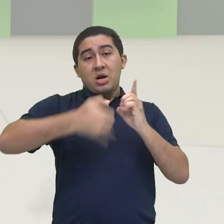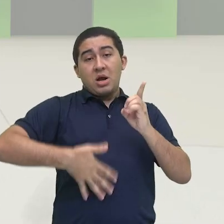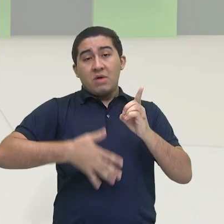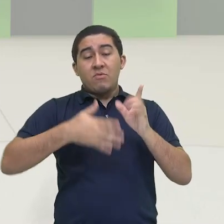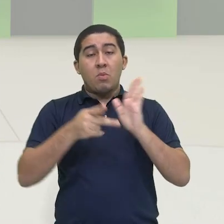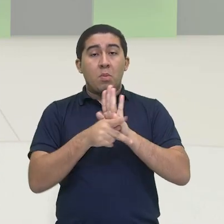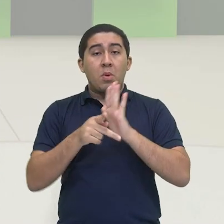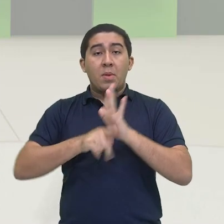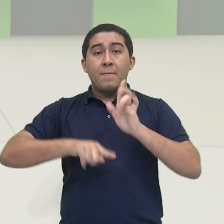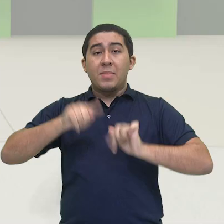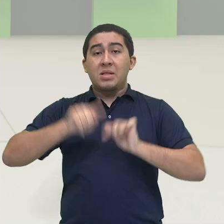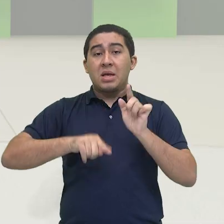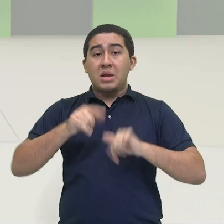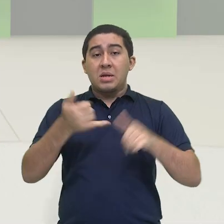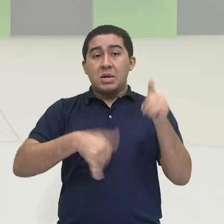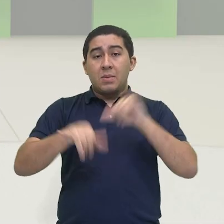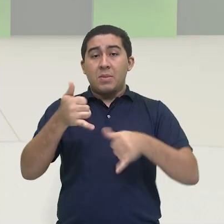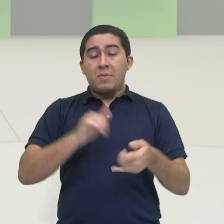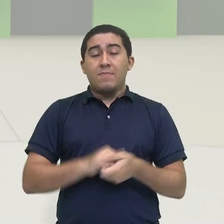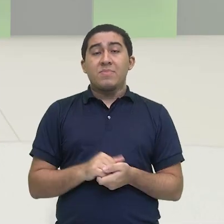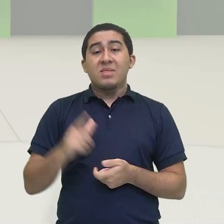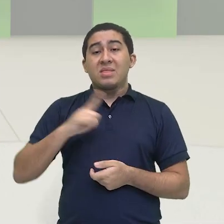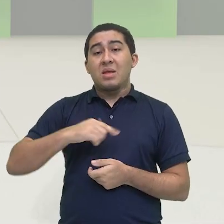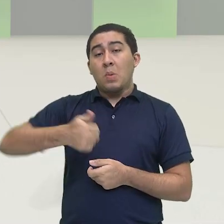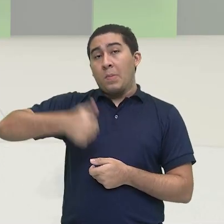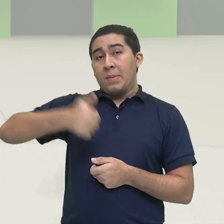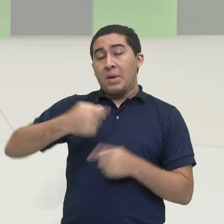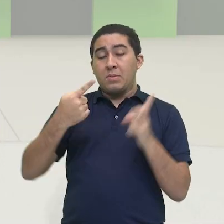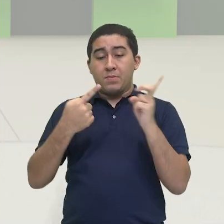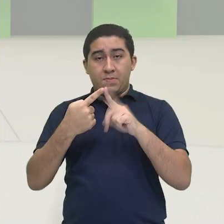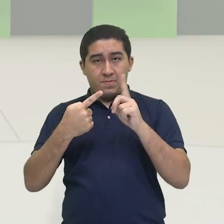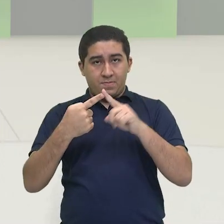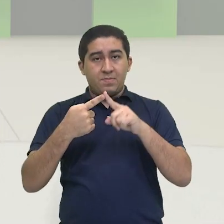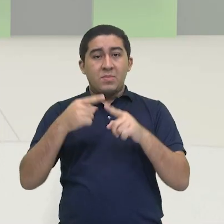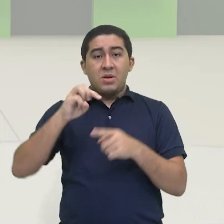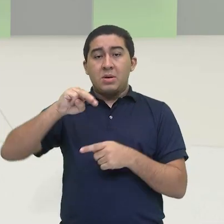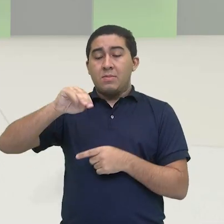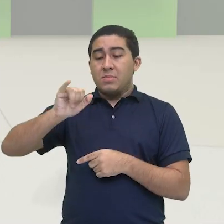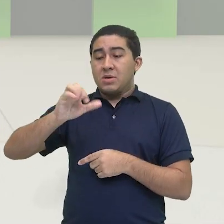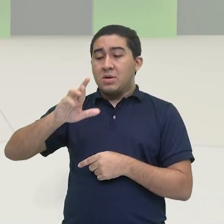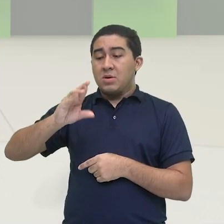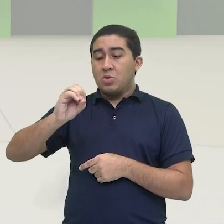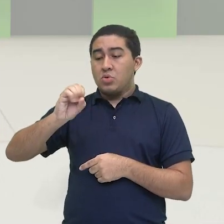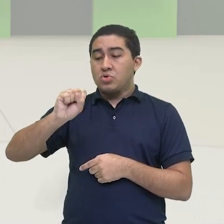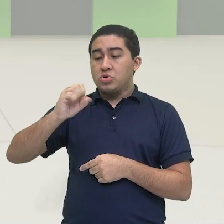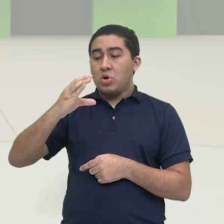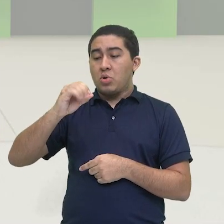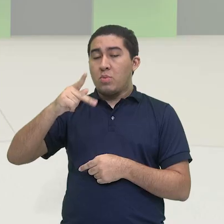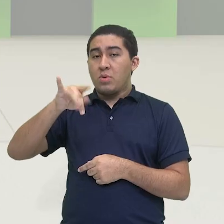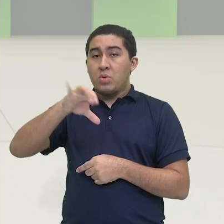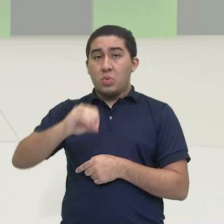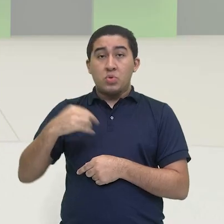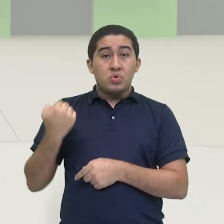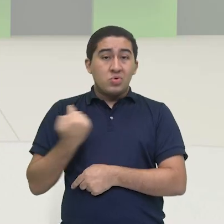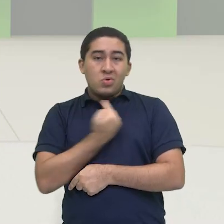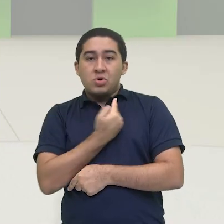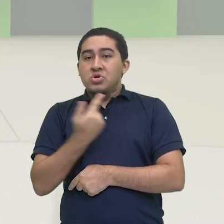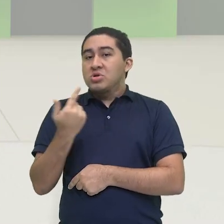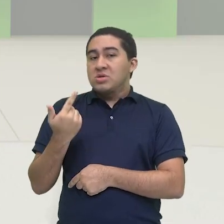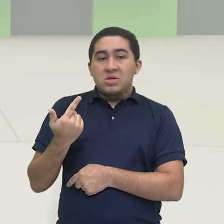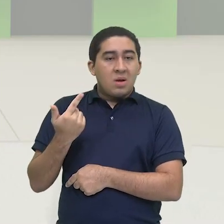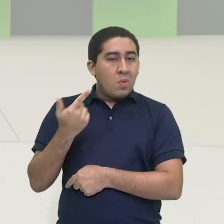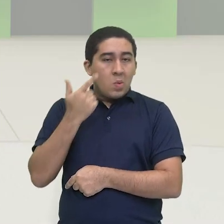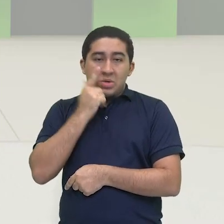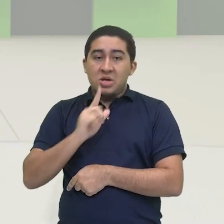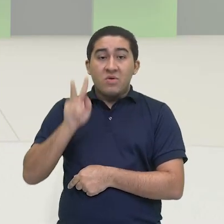né, da matéria. Então, tem um domínio microscópico, que é aquele domínio que a gente não consegue ver